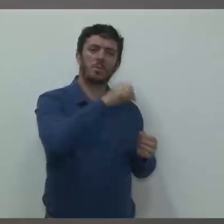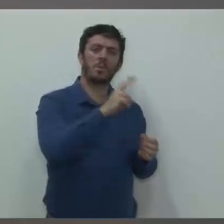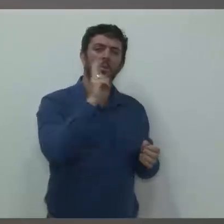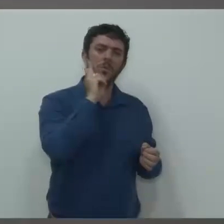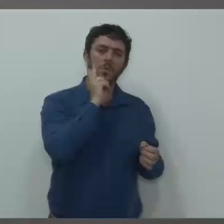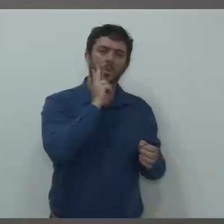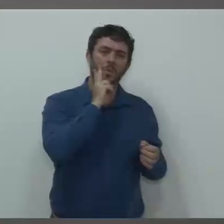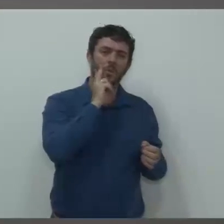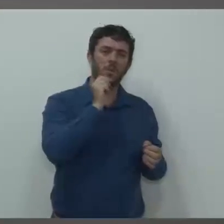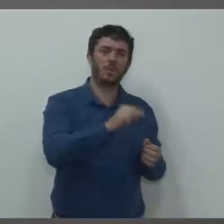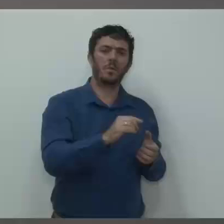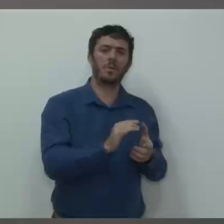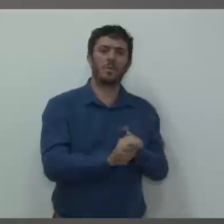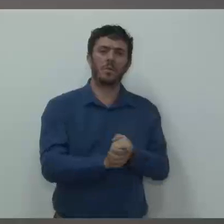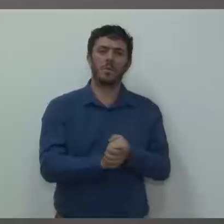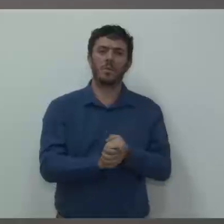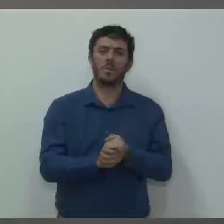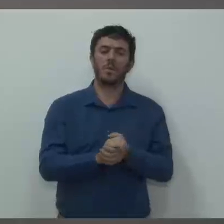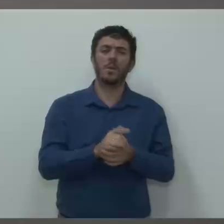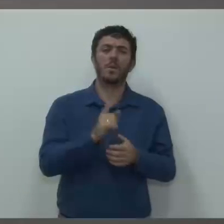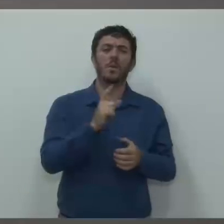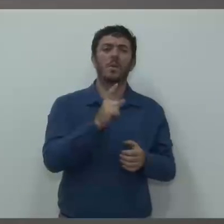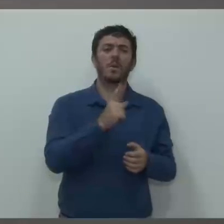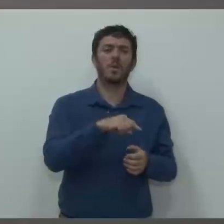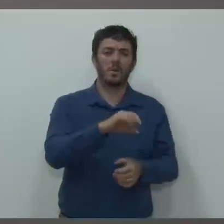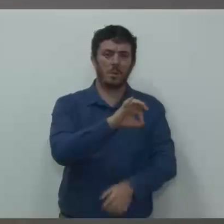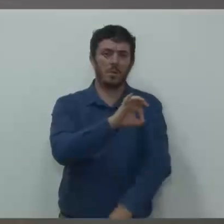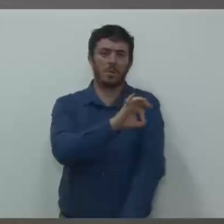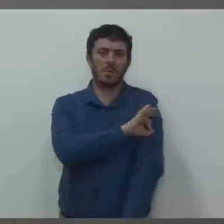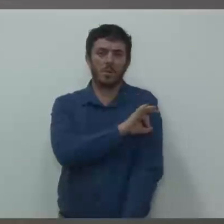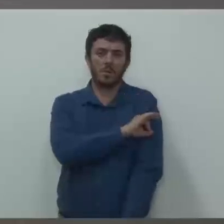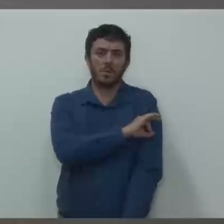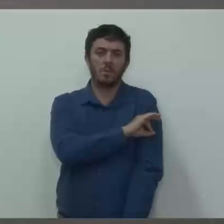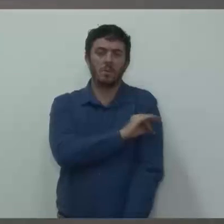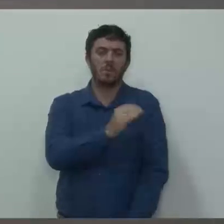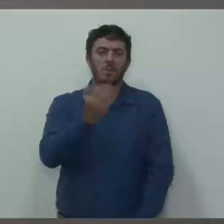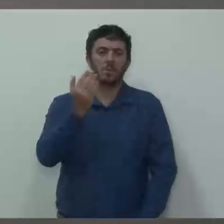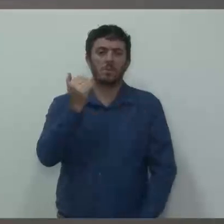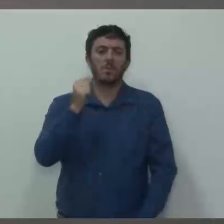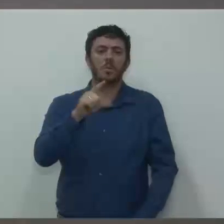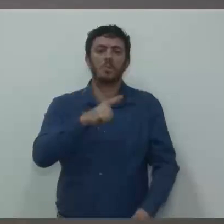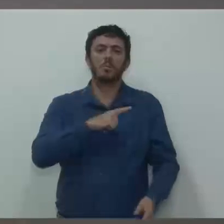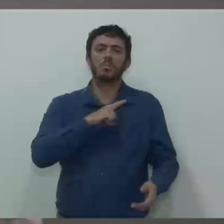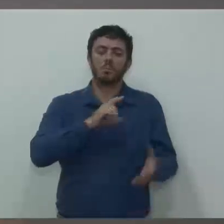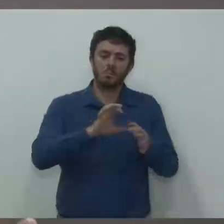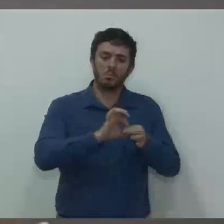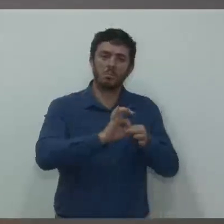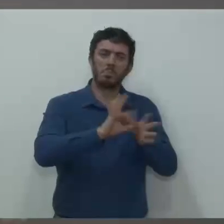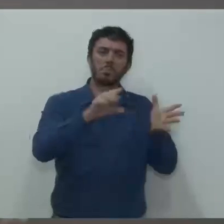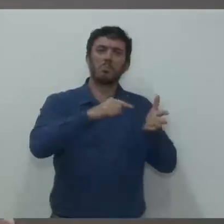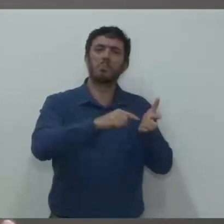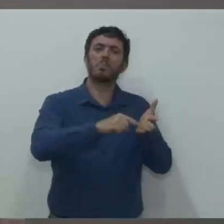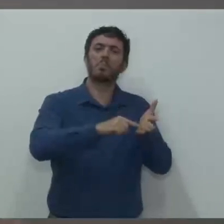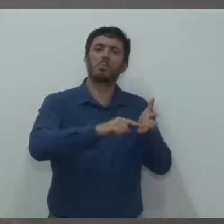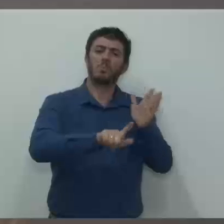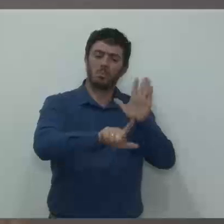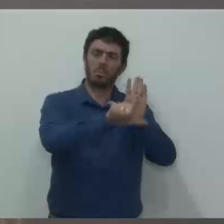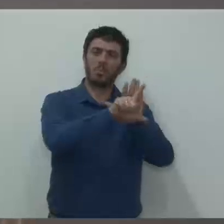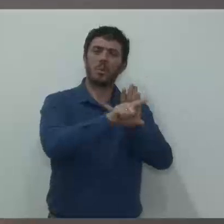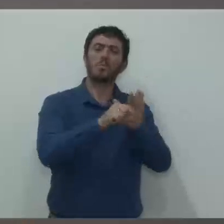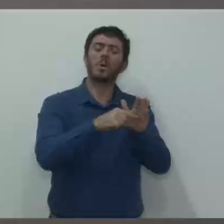Donato, usando as suas atribuições legais, sanciona e promulga a lei seguinte complementar. Então, o que é um plano